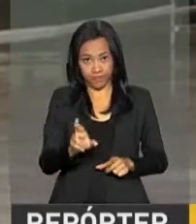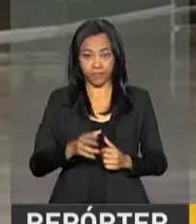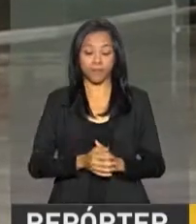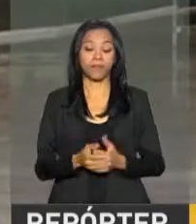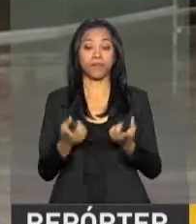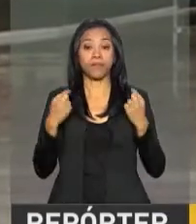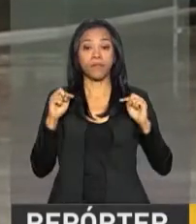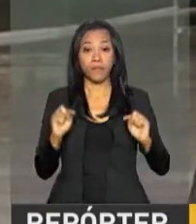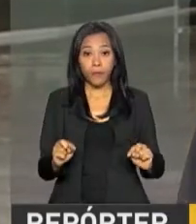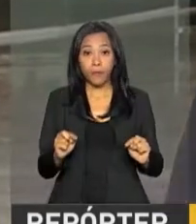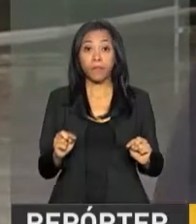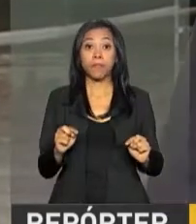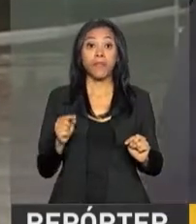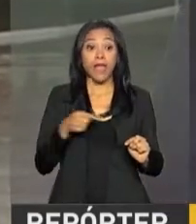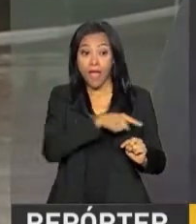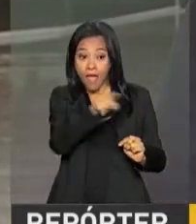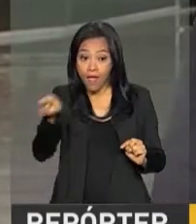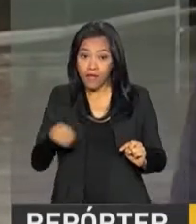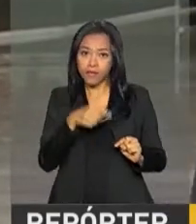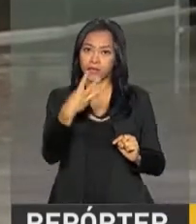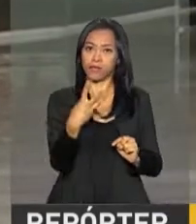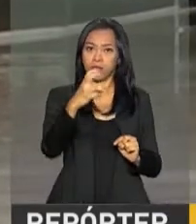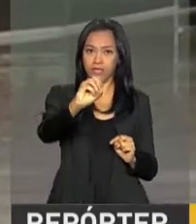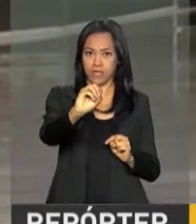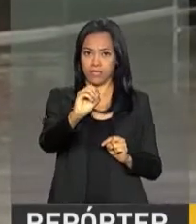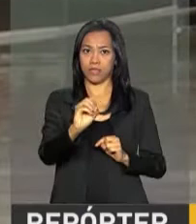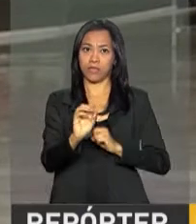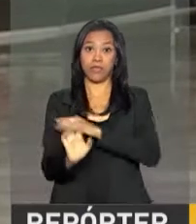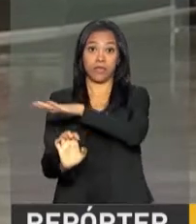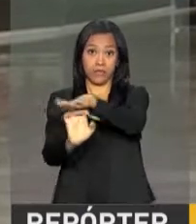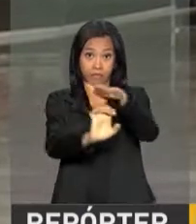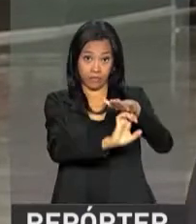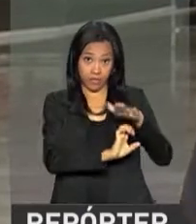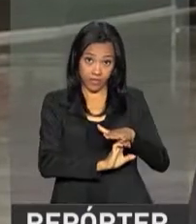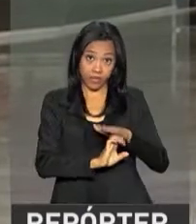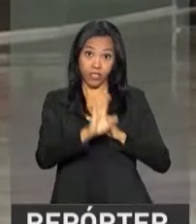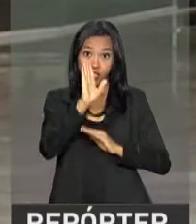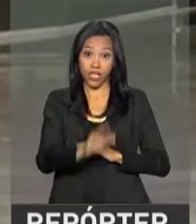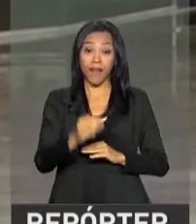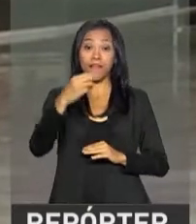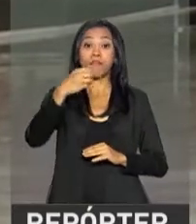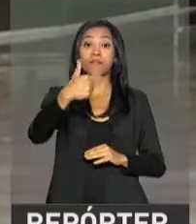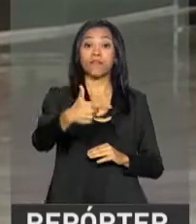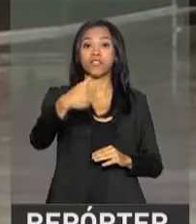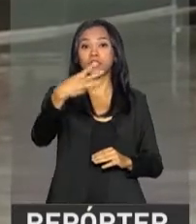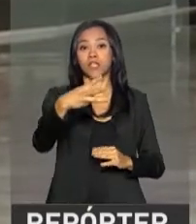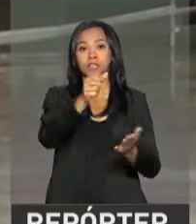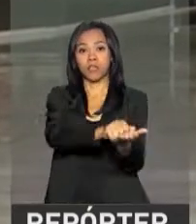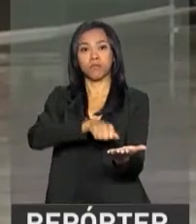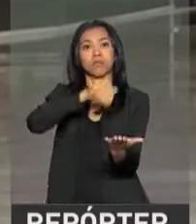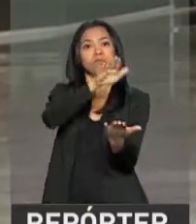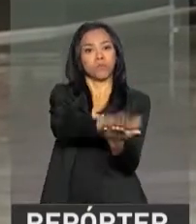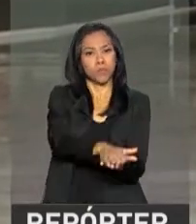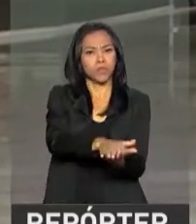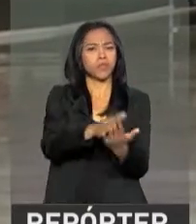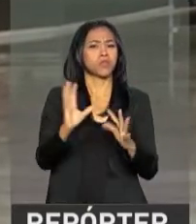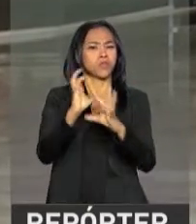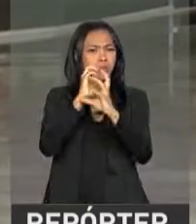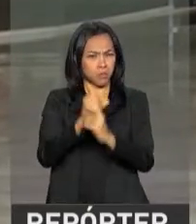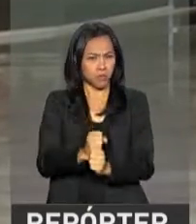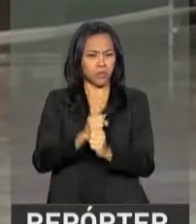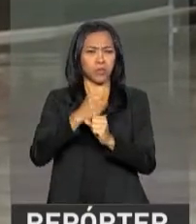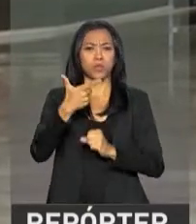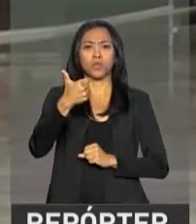olha pra isso estas 30 empresas foram aplicadas no ano passado 23 multas que totalizam 12 milhões de